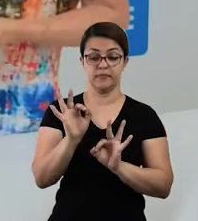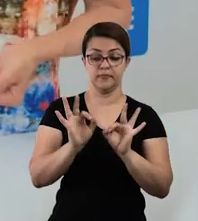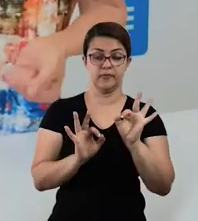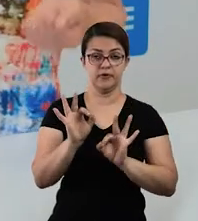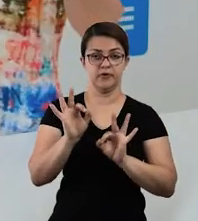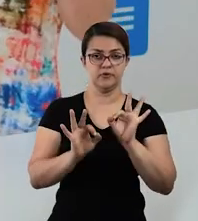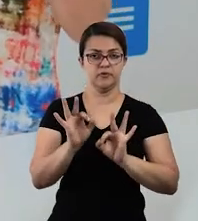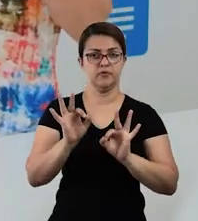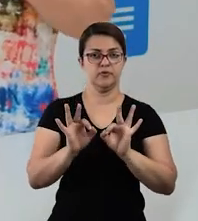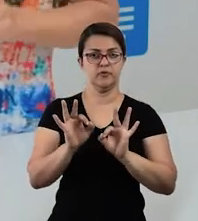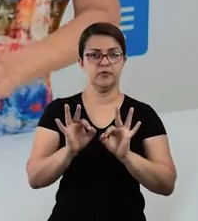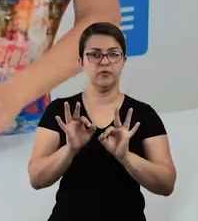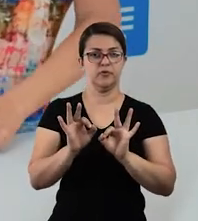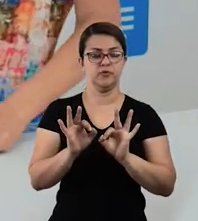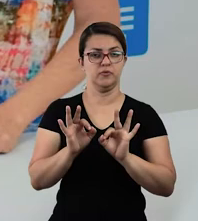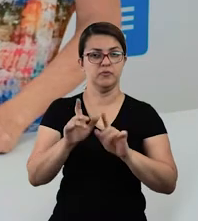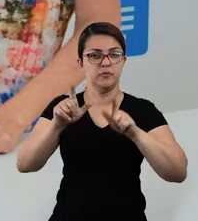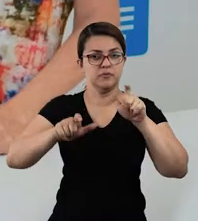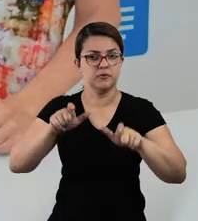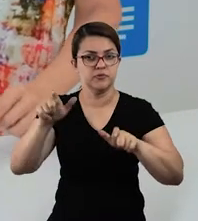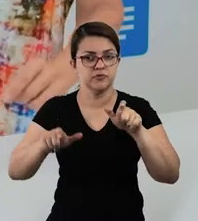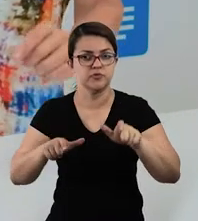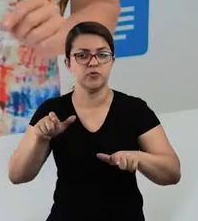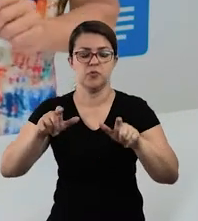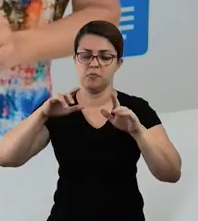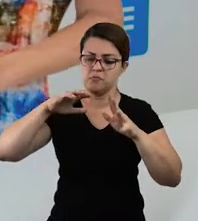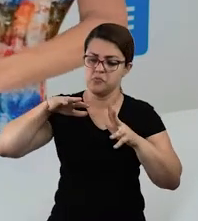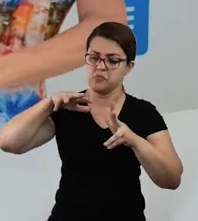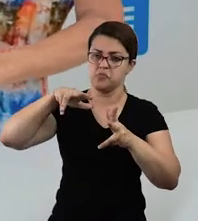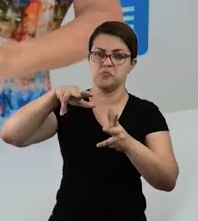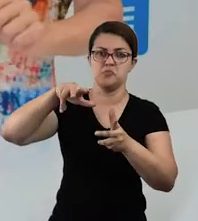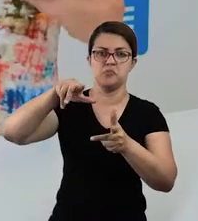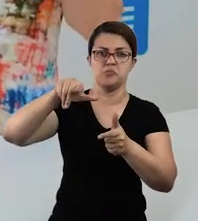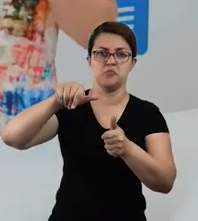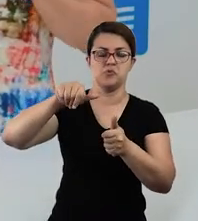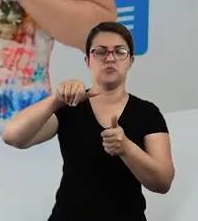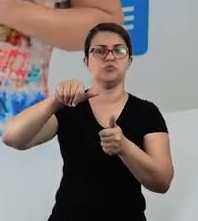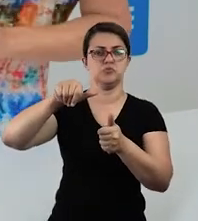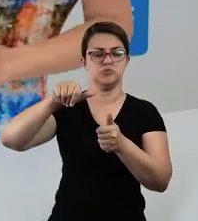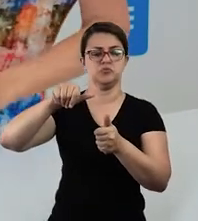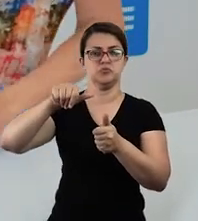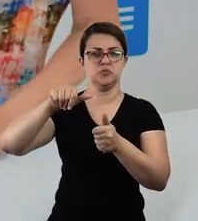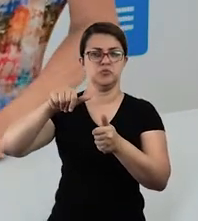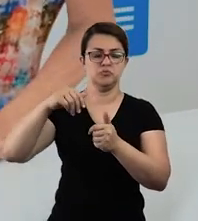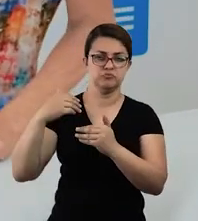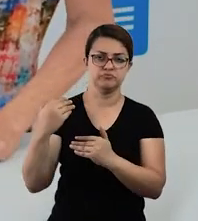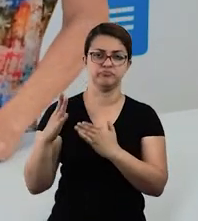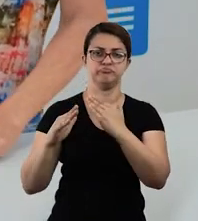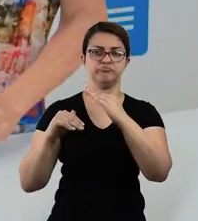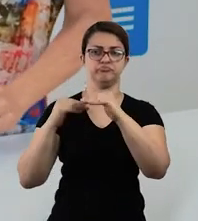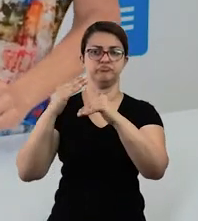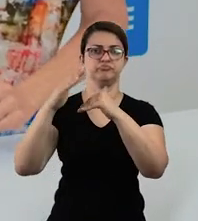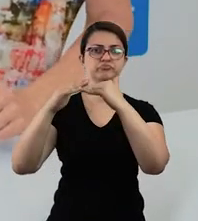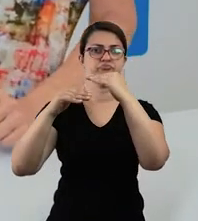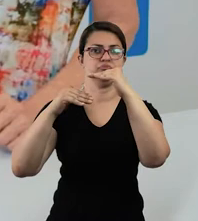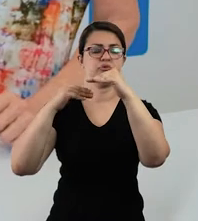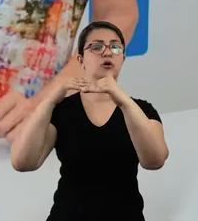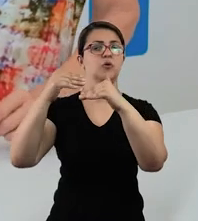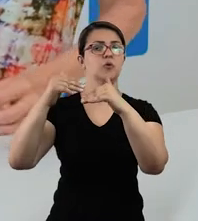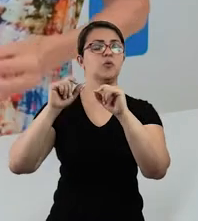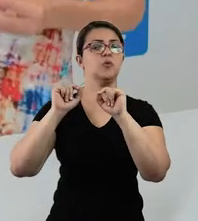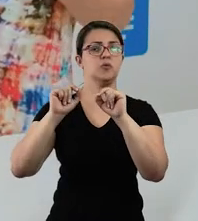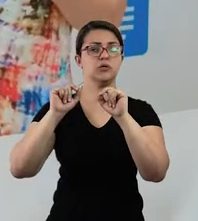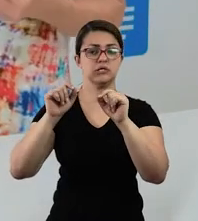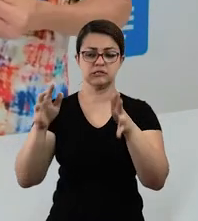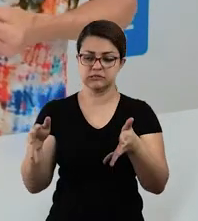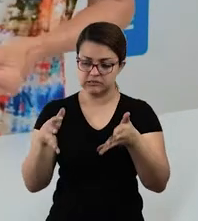de ação para as pessoas, para o planeta e a prosperidade, que busca fortalecer